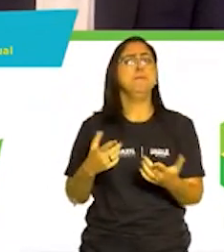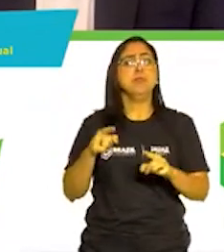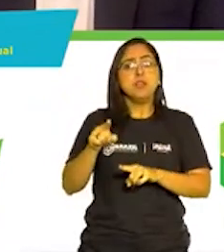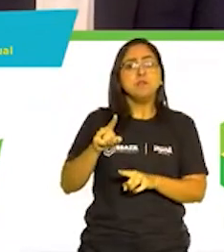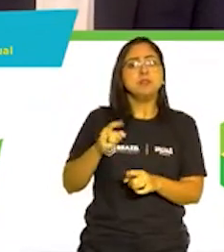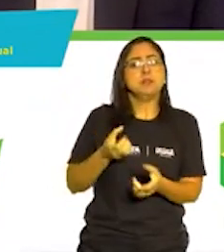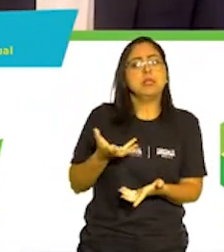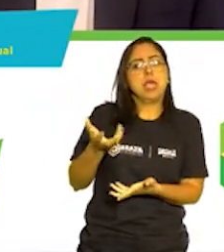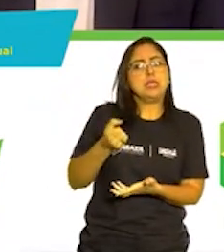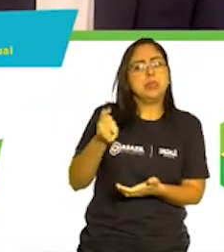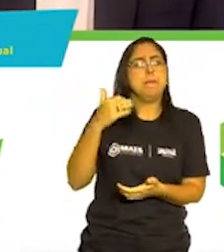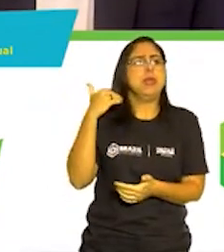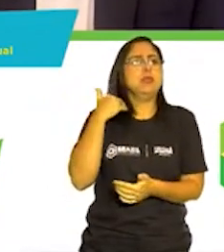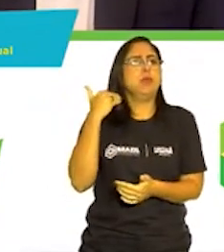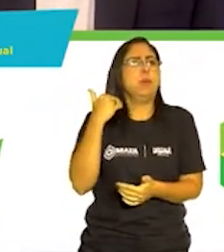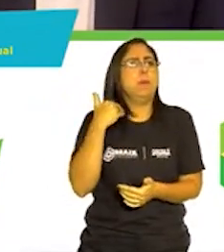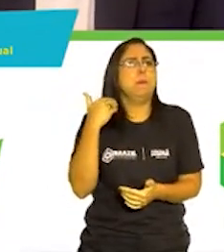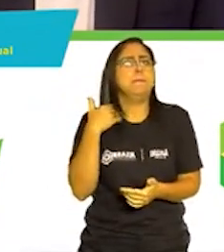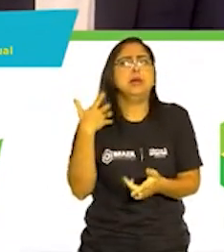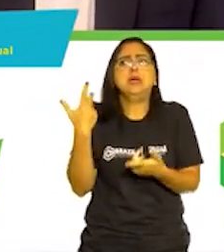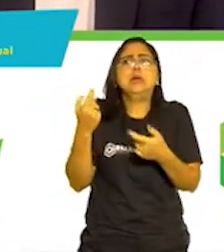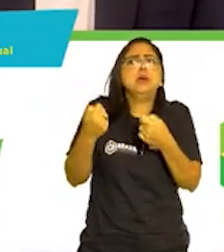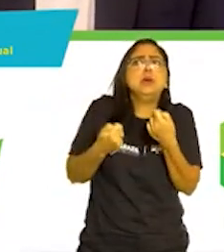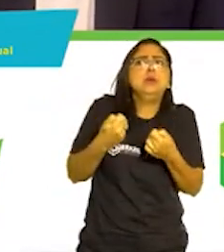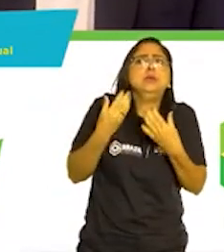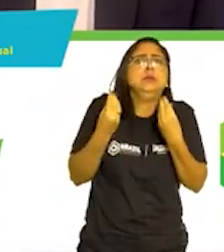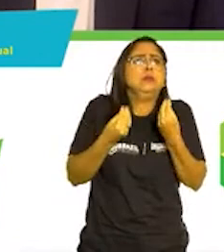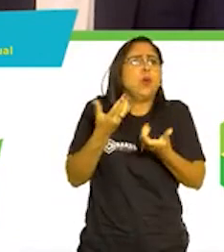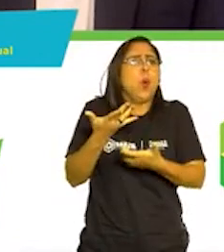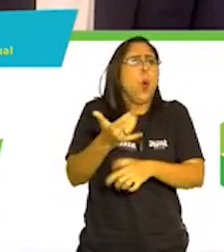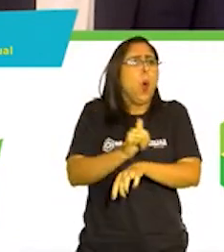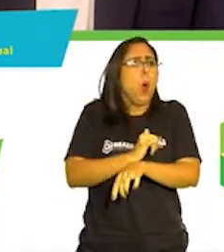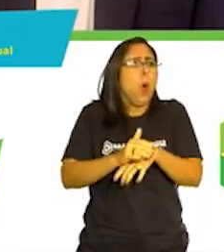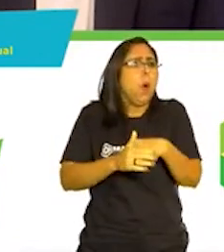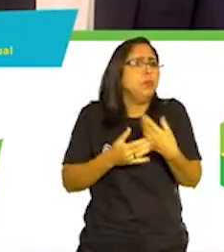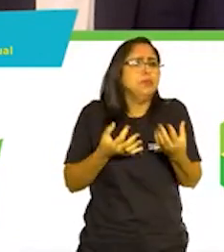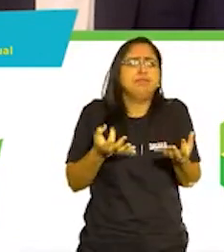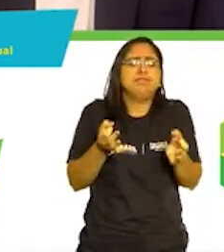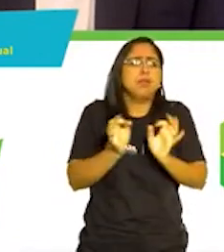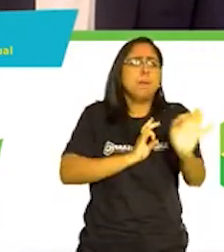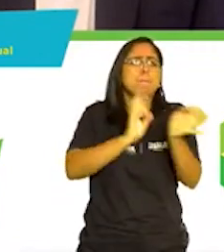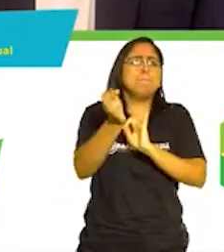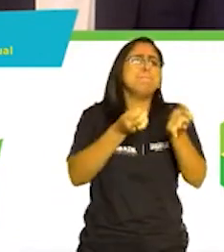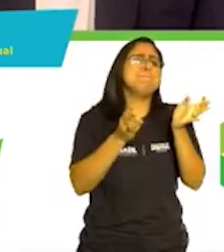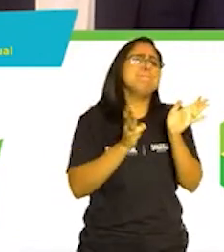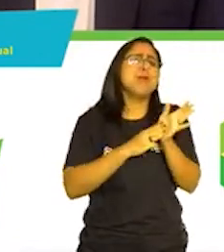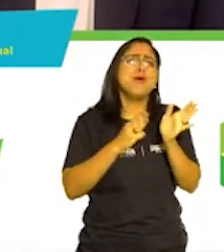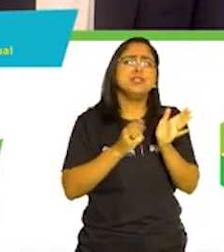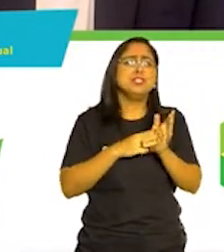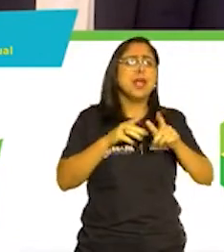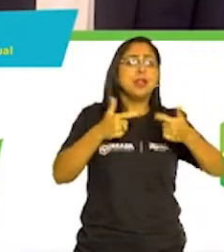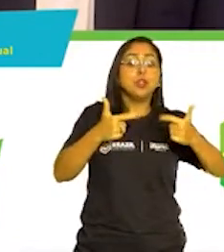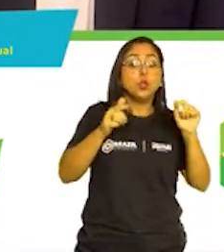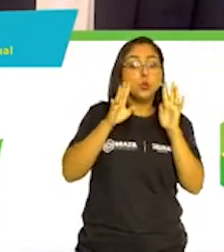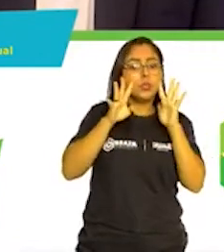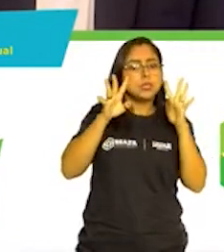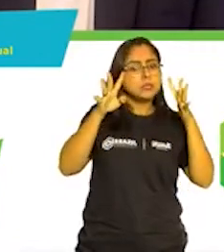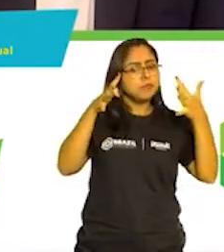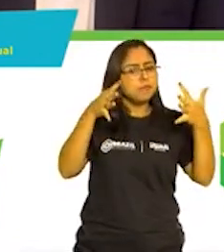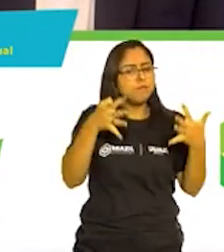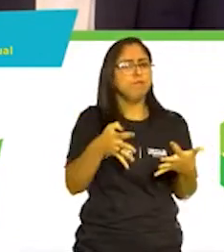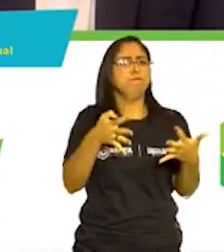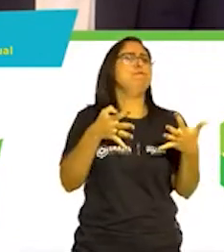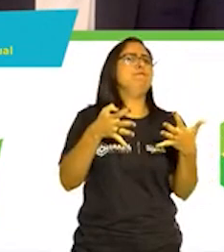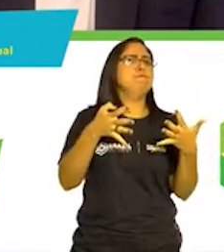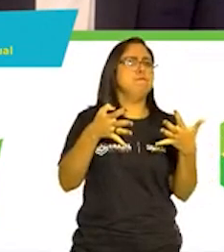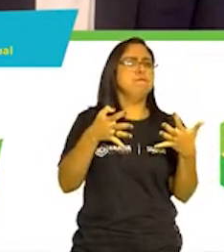de digital. Quer dizer, são projetos que não têm esse olhar que o PB, eu vou insistir,